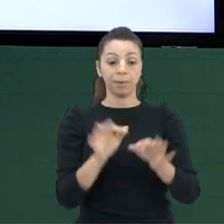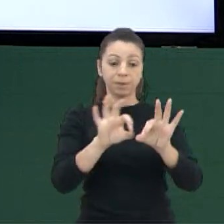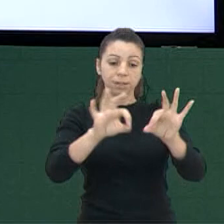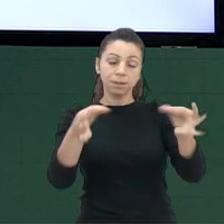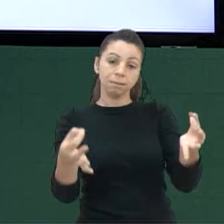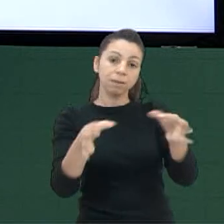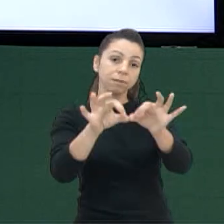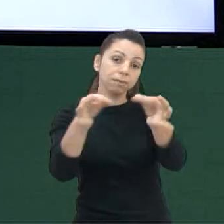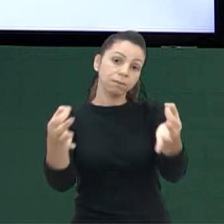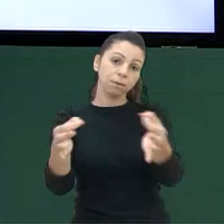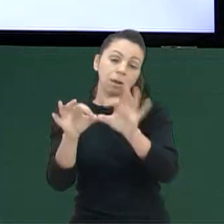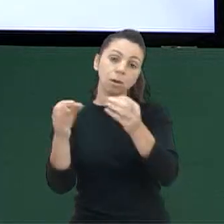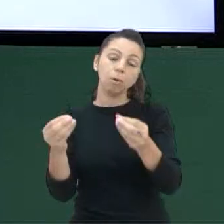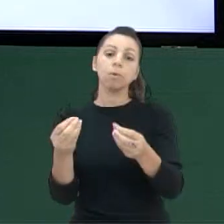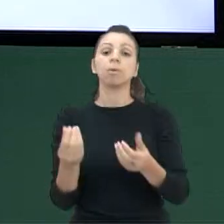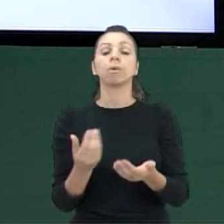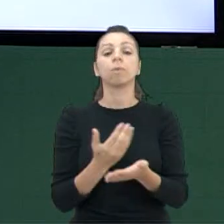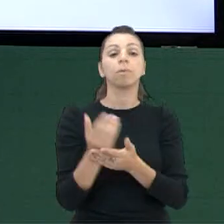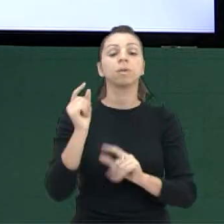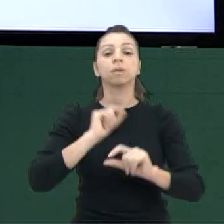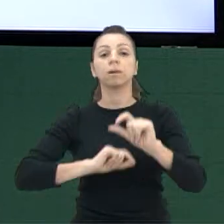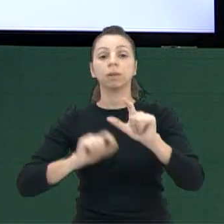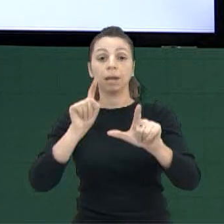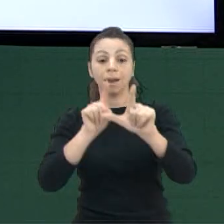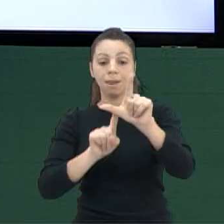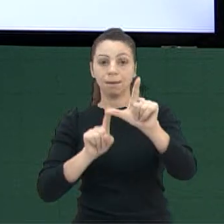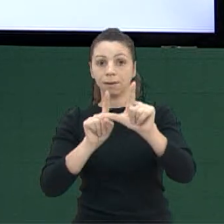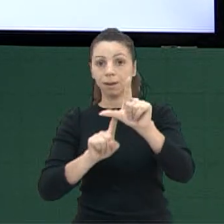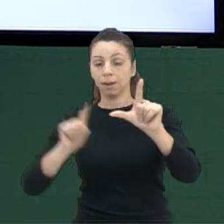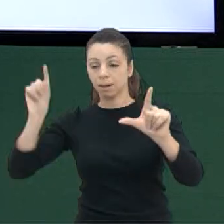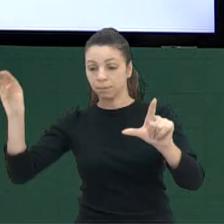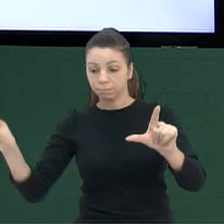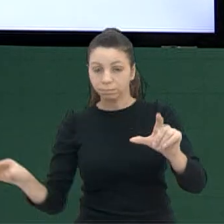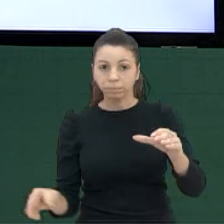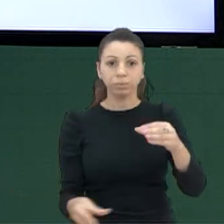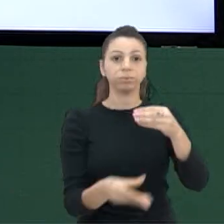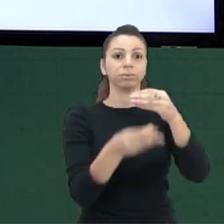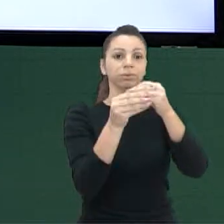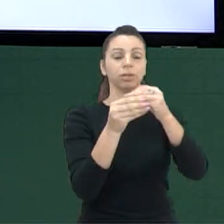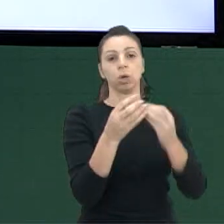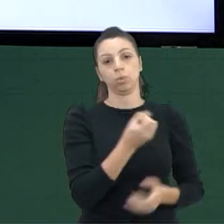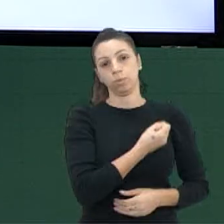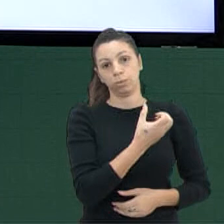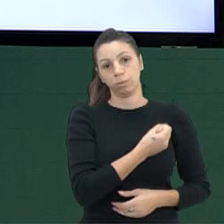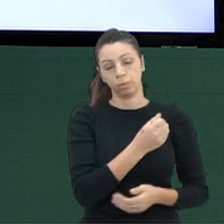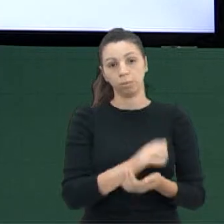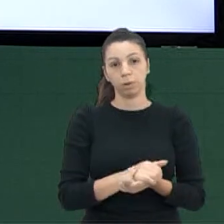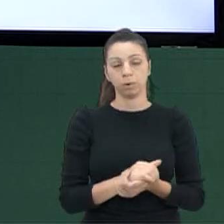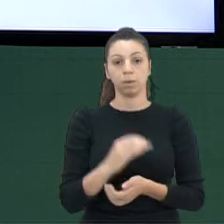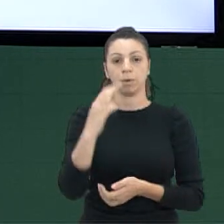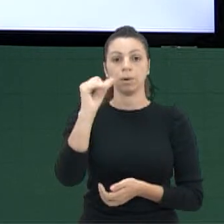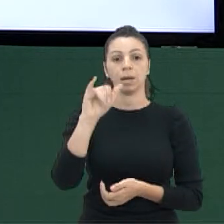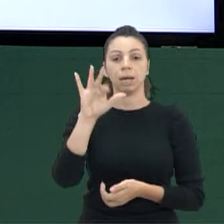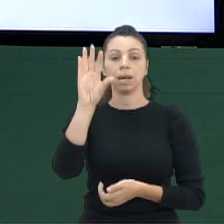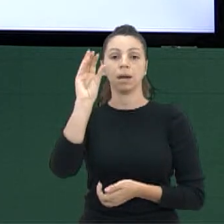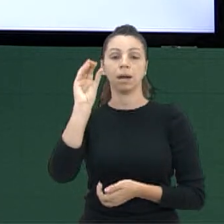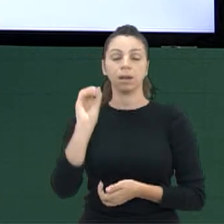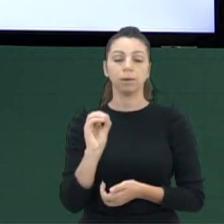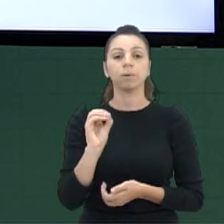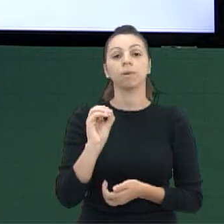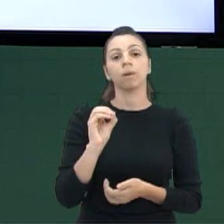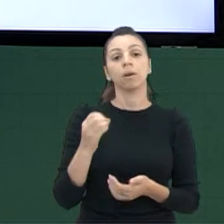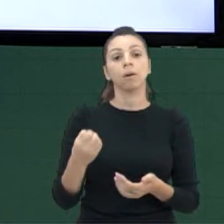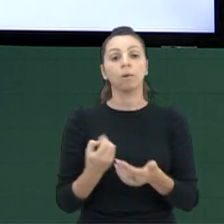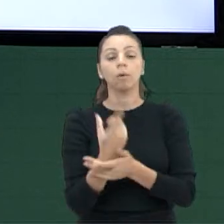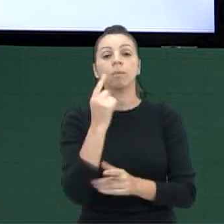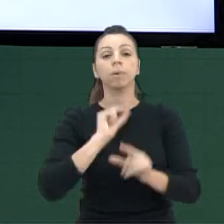a introduzir as letras nas contas. Então, veja, o Caio ele vai comprar uma quantidade X de caderno e uma quantidade